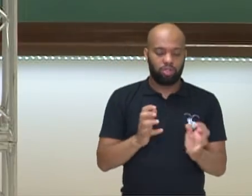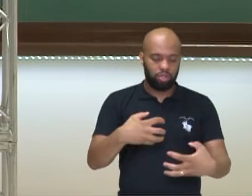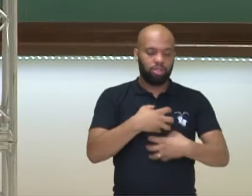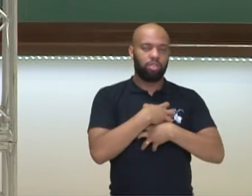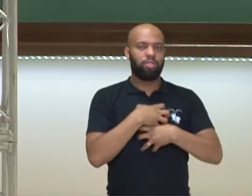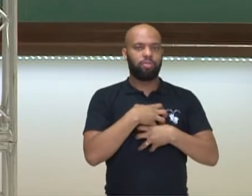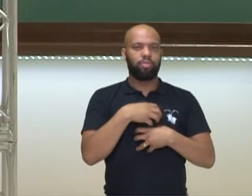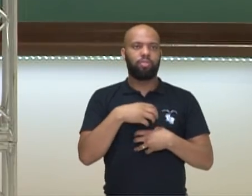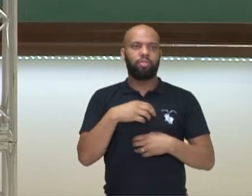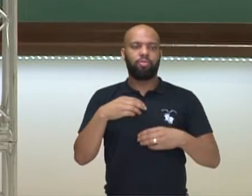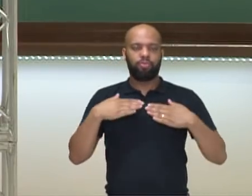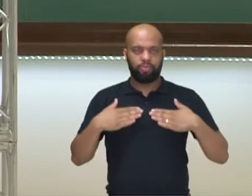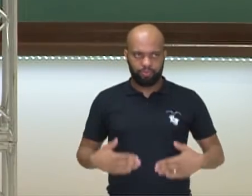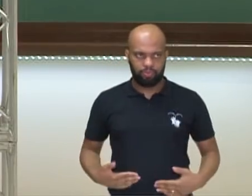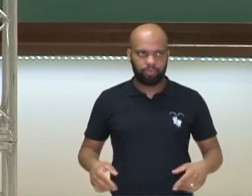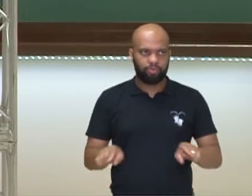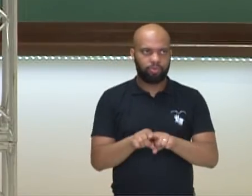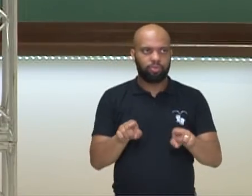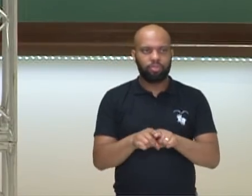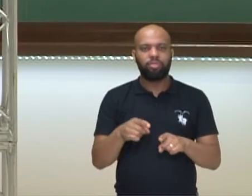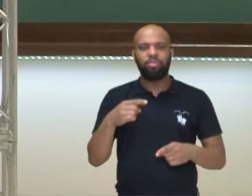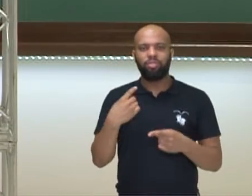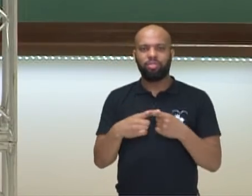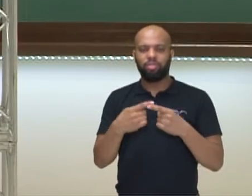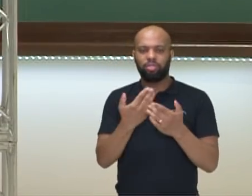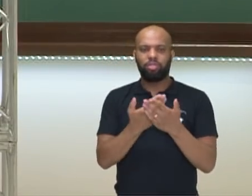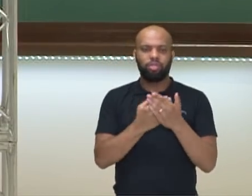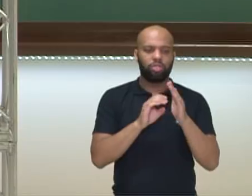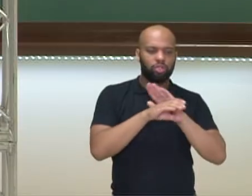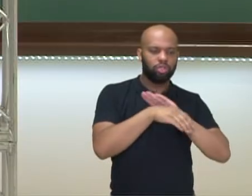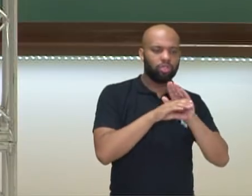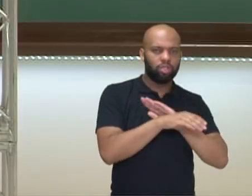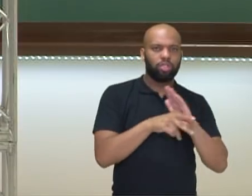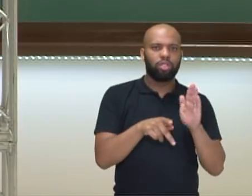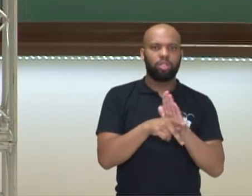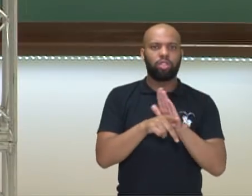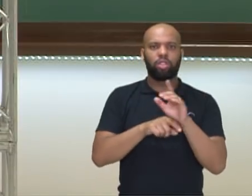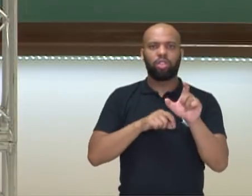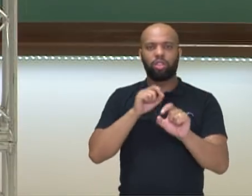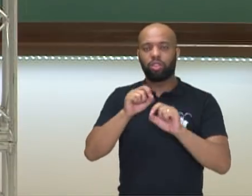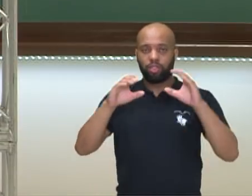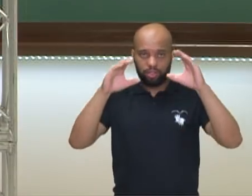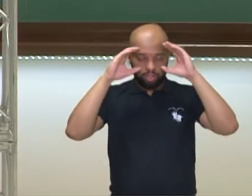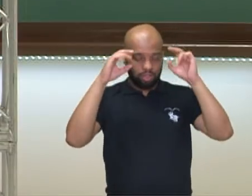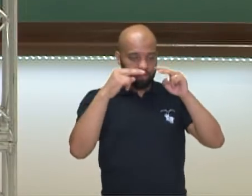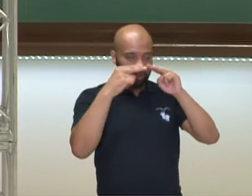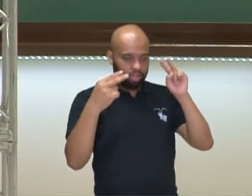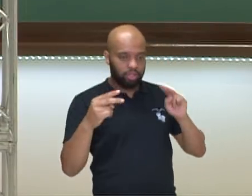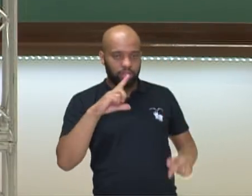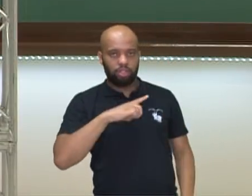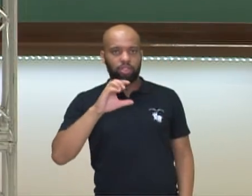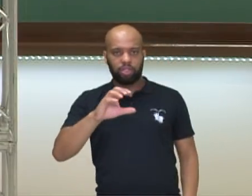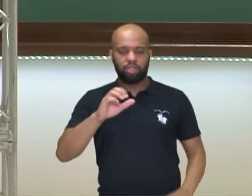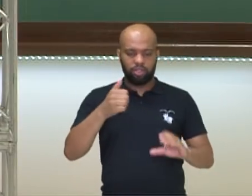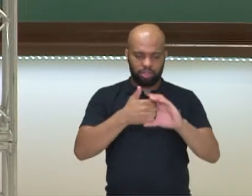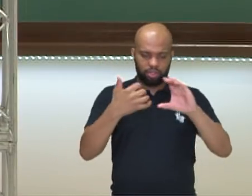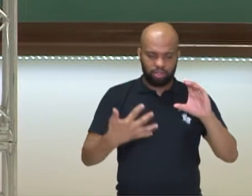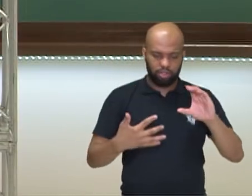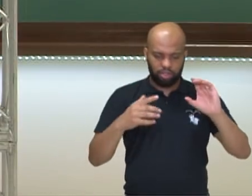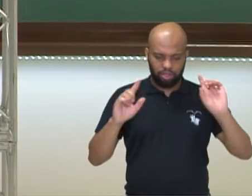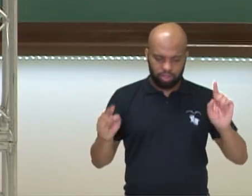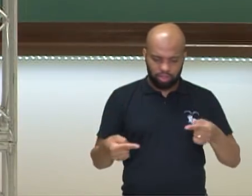sentindo através do corpo. Lembra quando nós vimos lá o conceito de realidade virtual? Era essa característica, né?